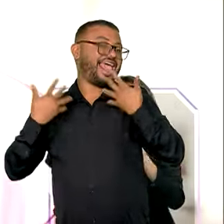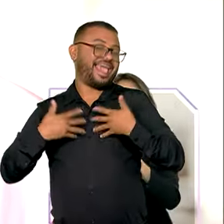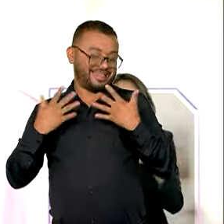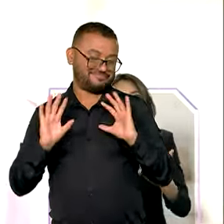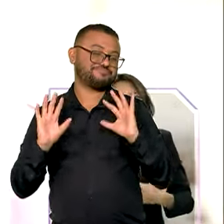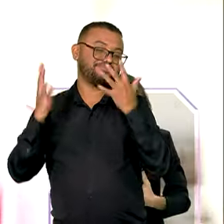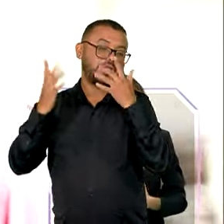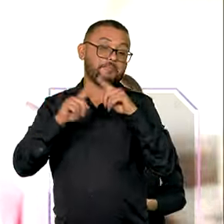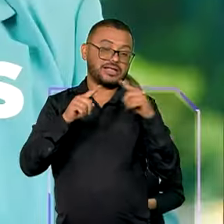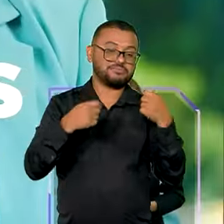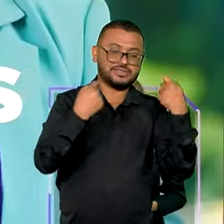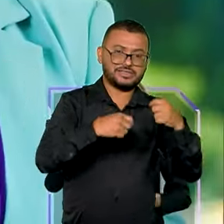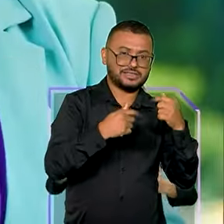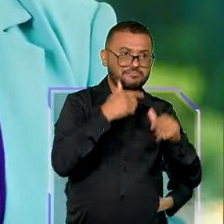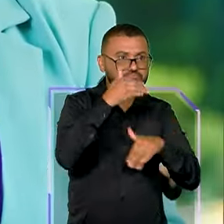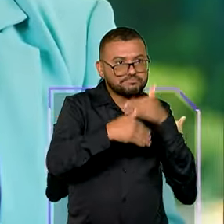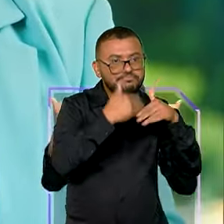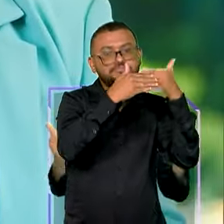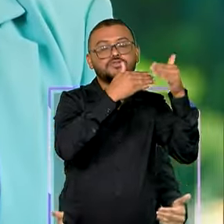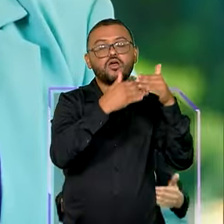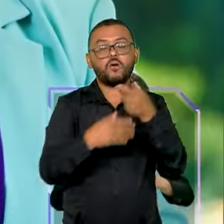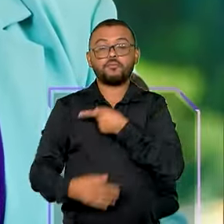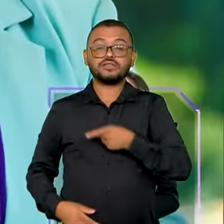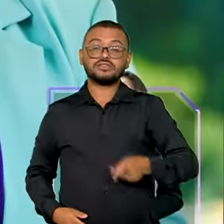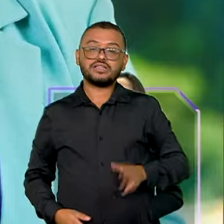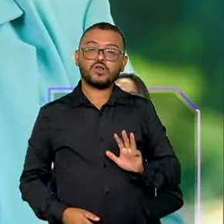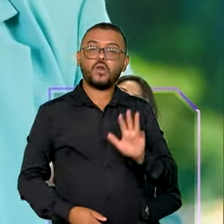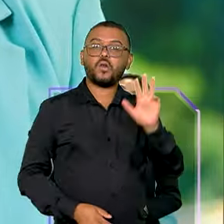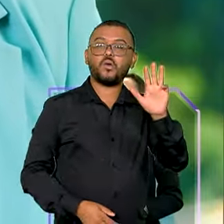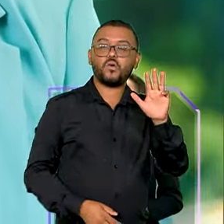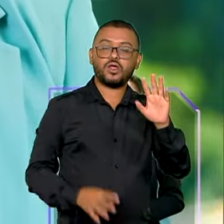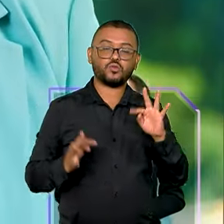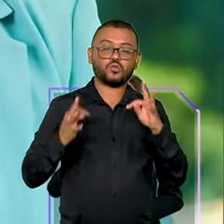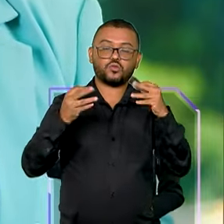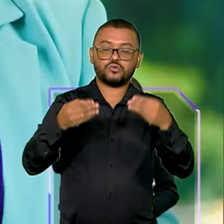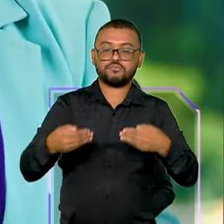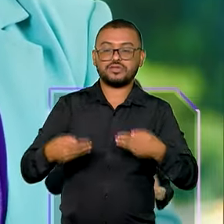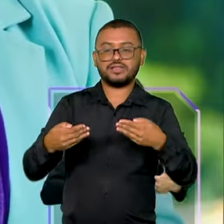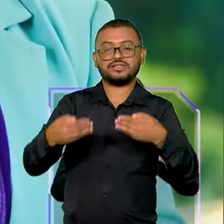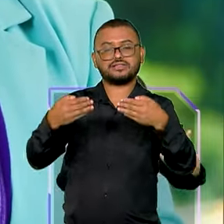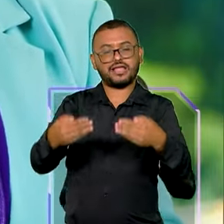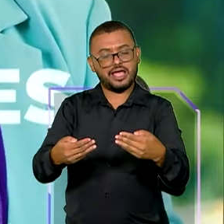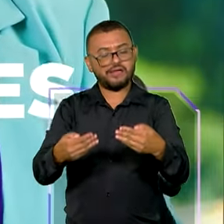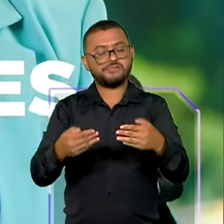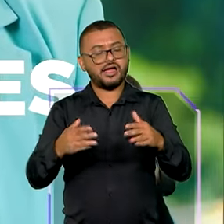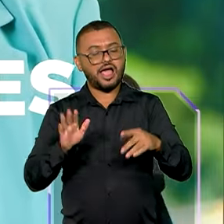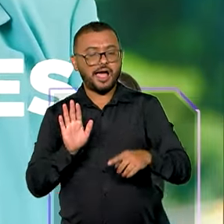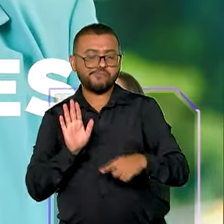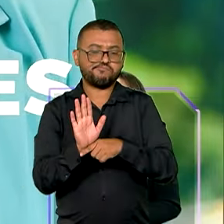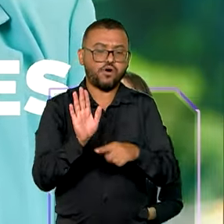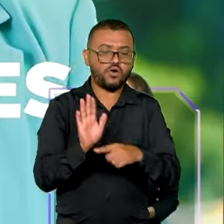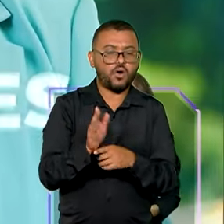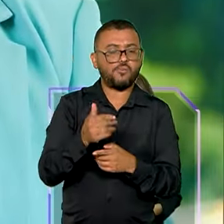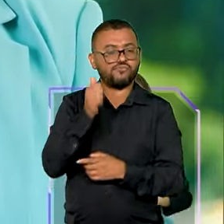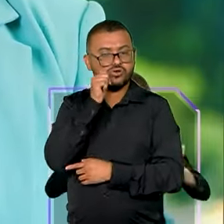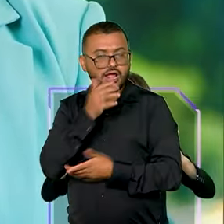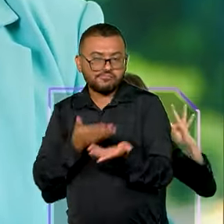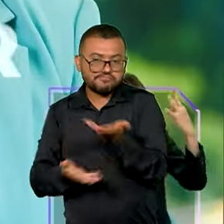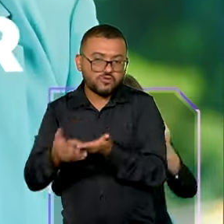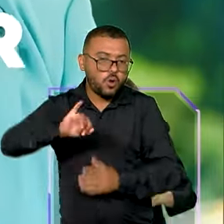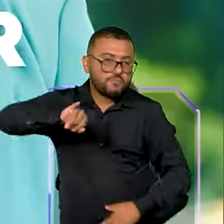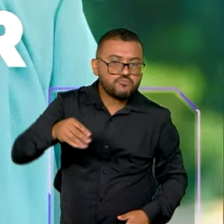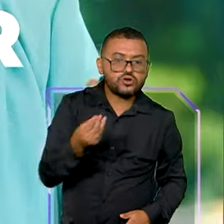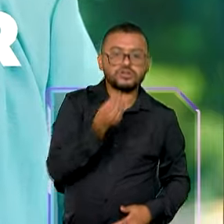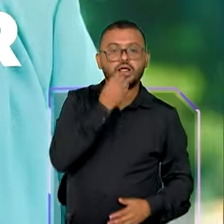avançar muito mais. E o presidente Lula e todos os seus ministérios estão contribuindo e criando oportunidades para